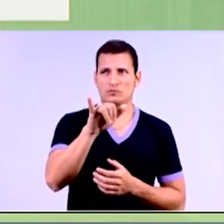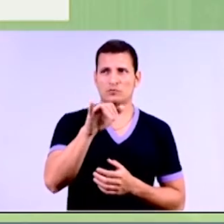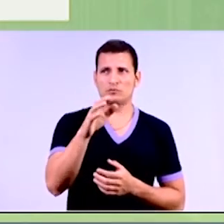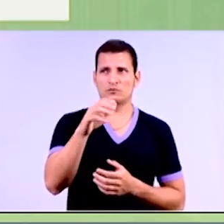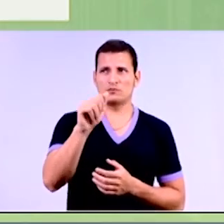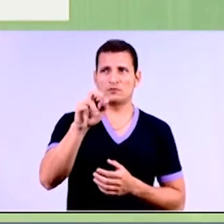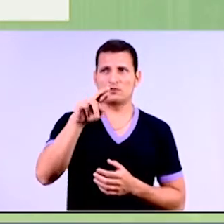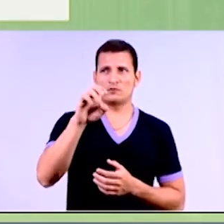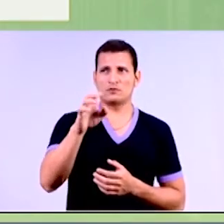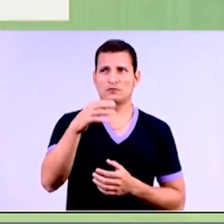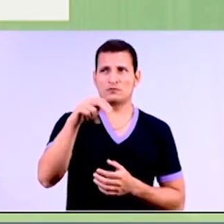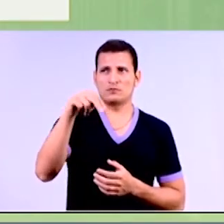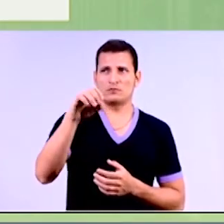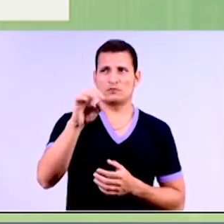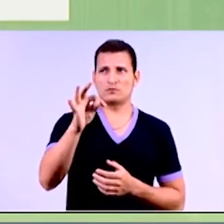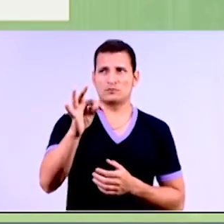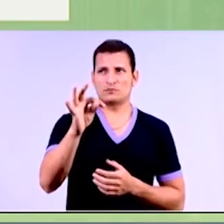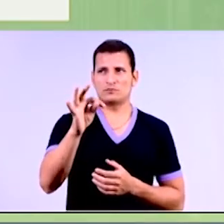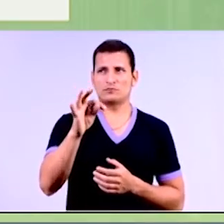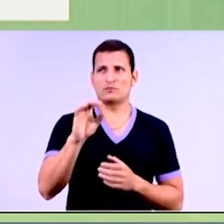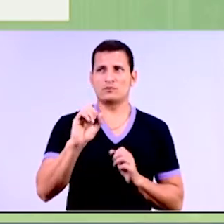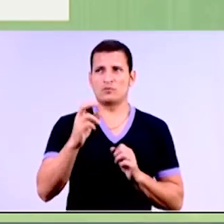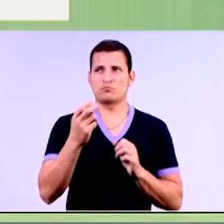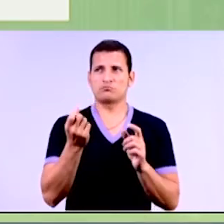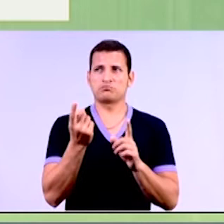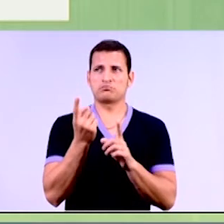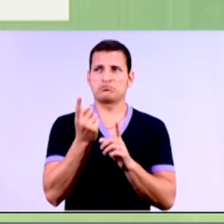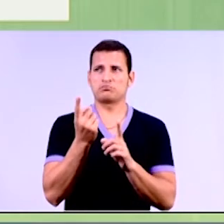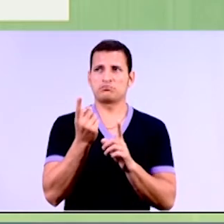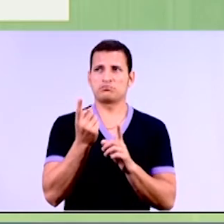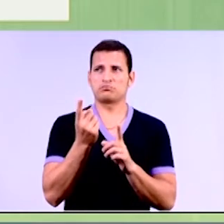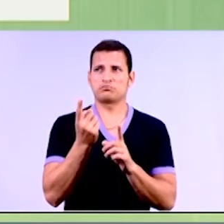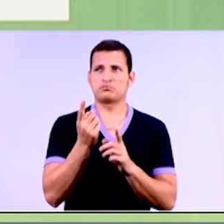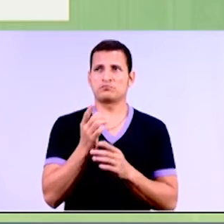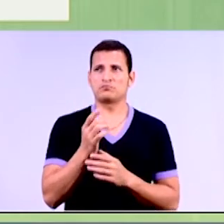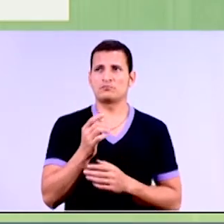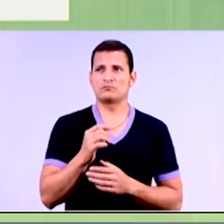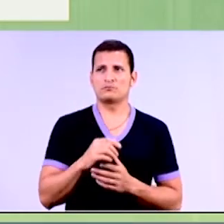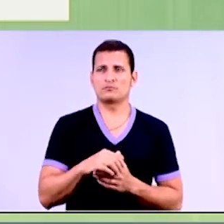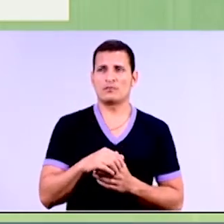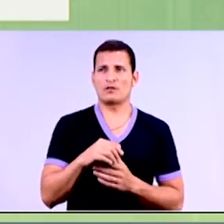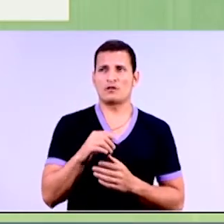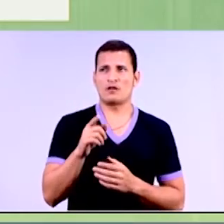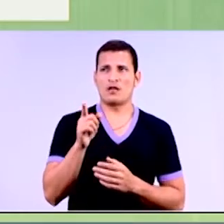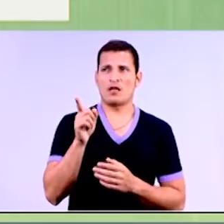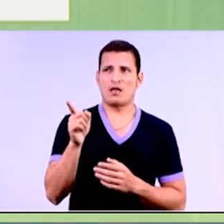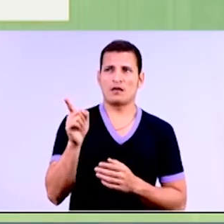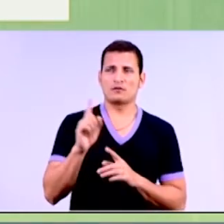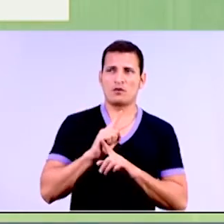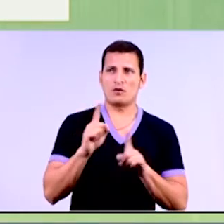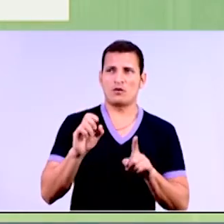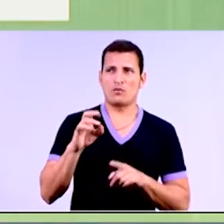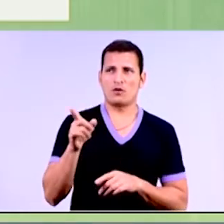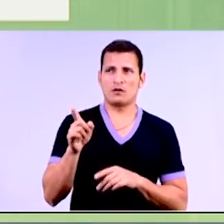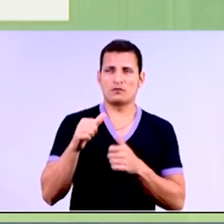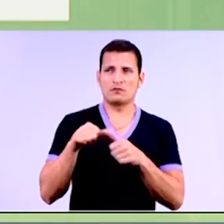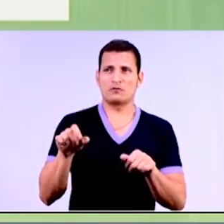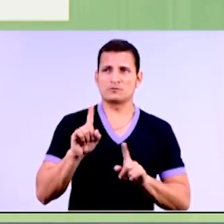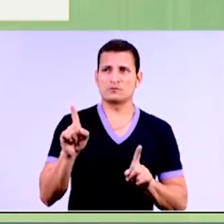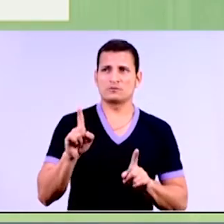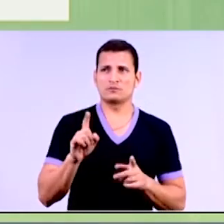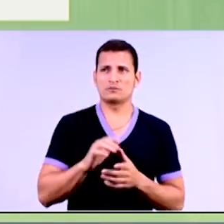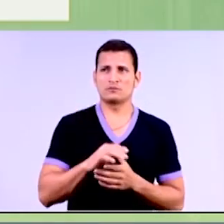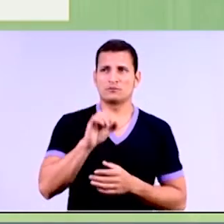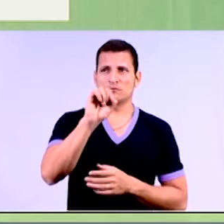not vira aren't. He is not, ele não é ou ele não está, he isn't. She